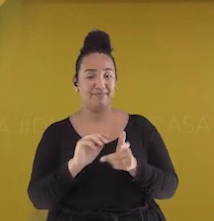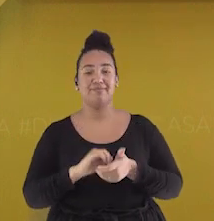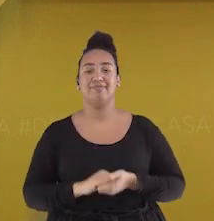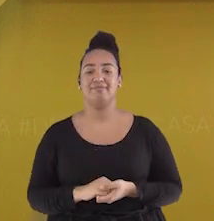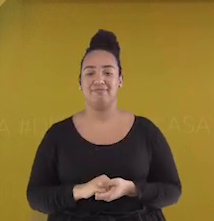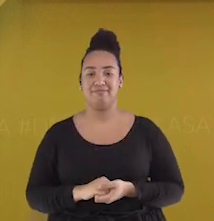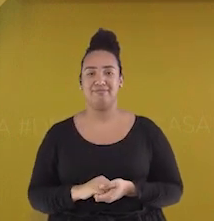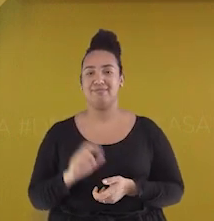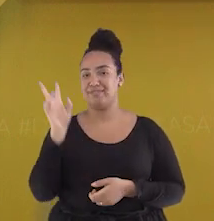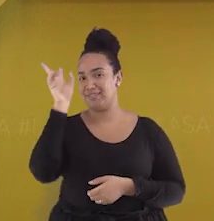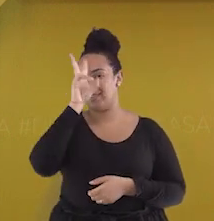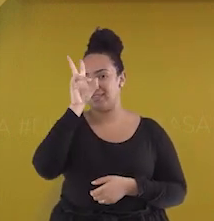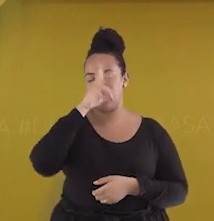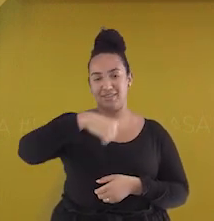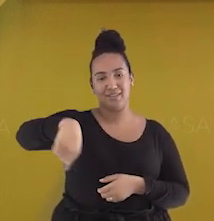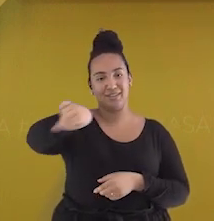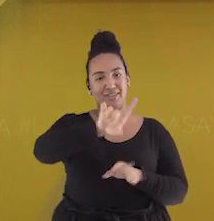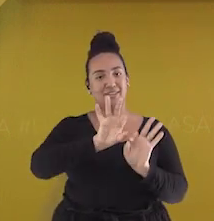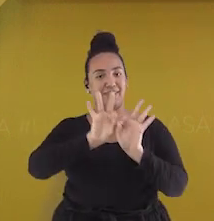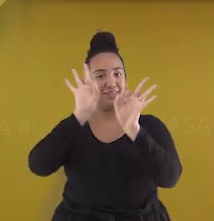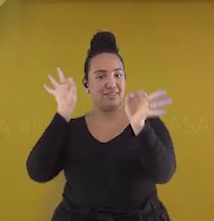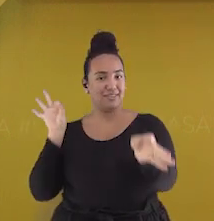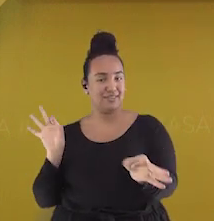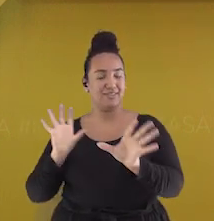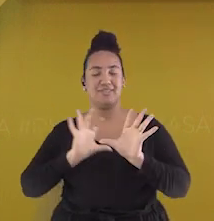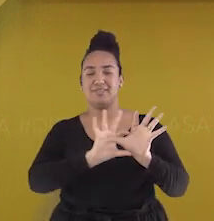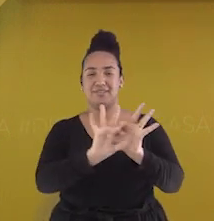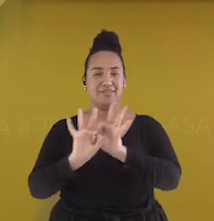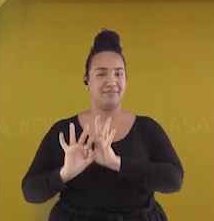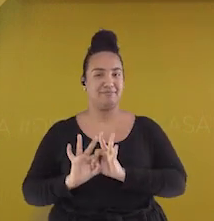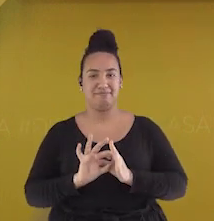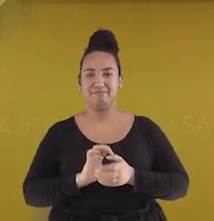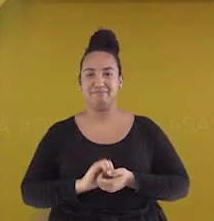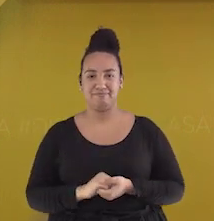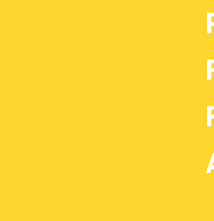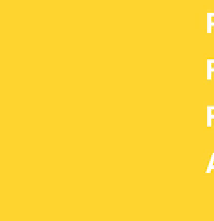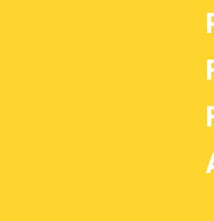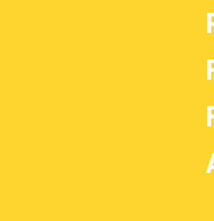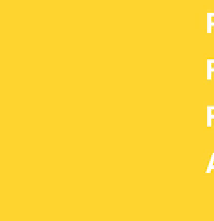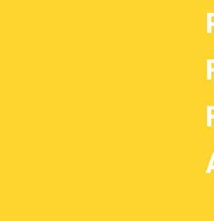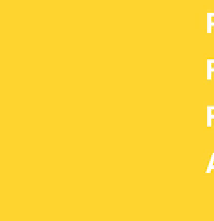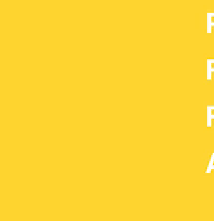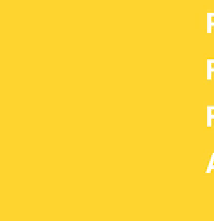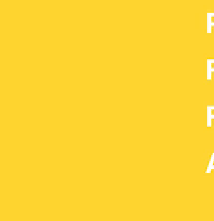ok? E não se esqueçam, mesmo distantes, estamos juntos.